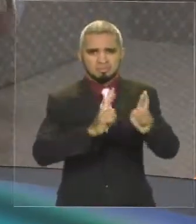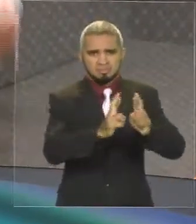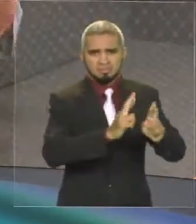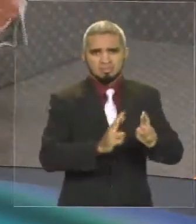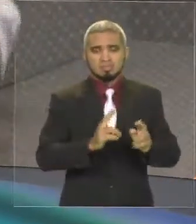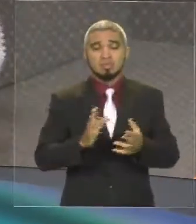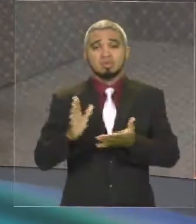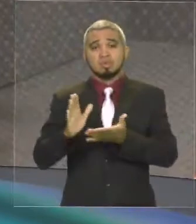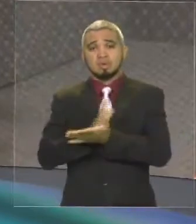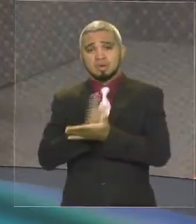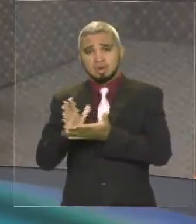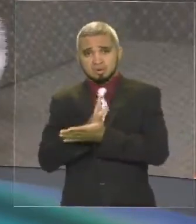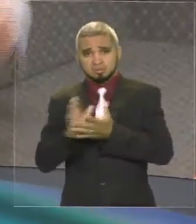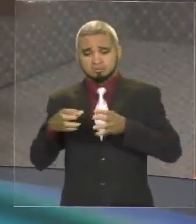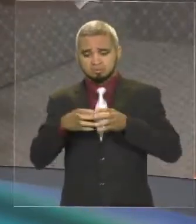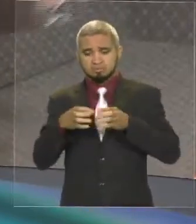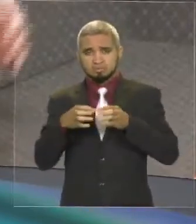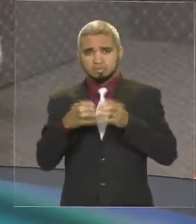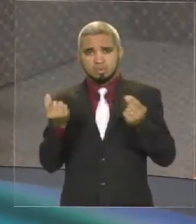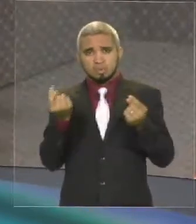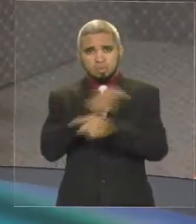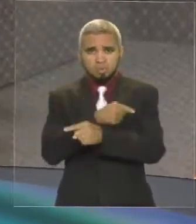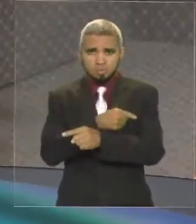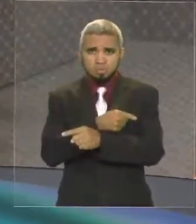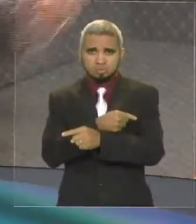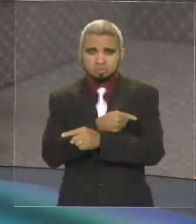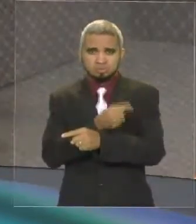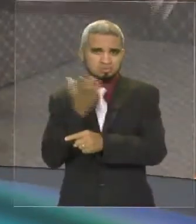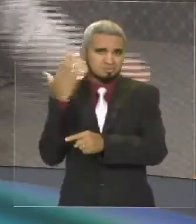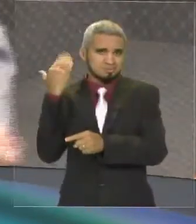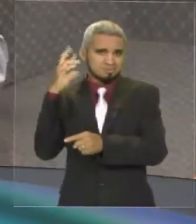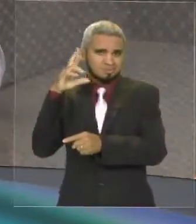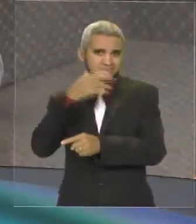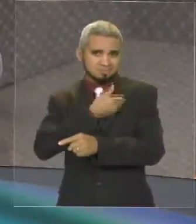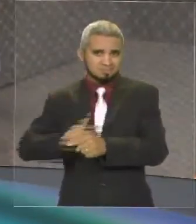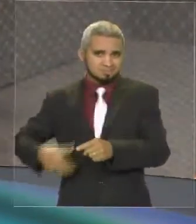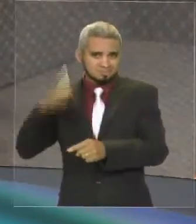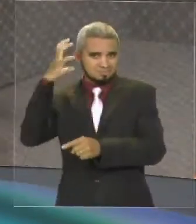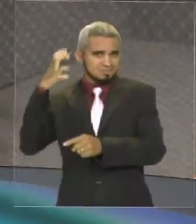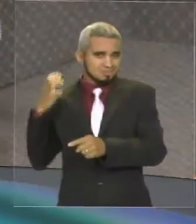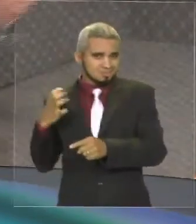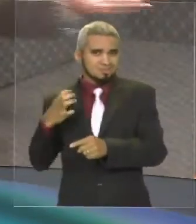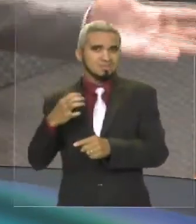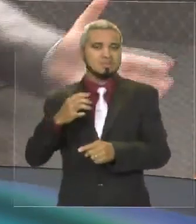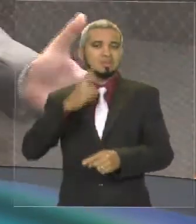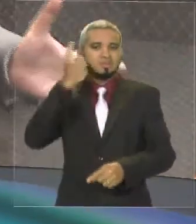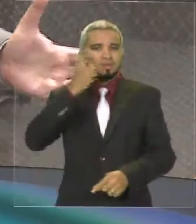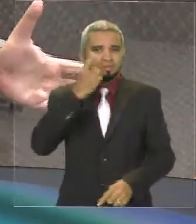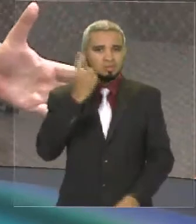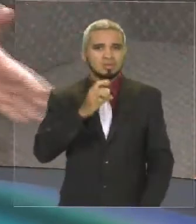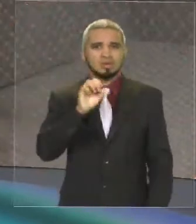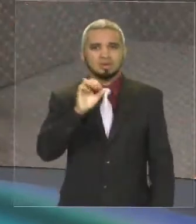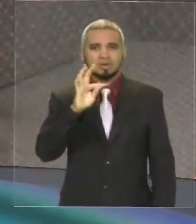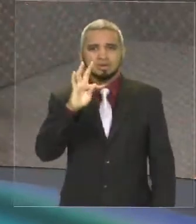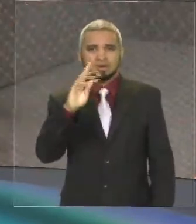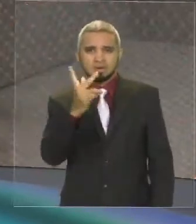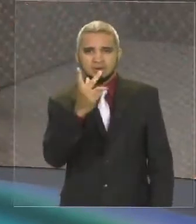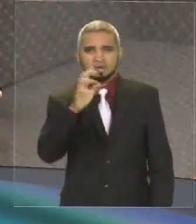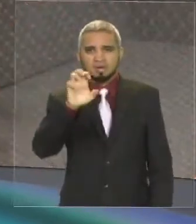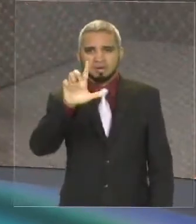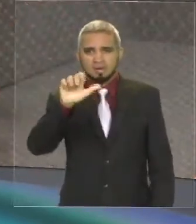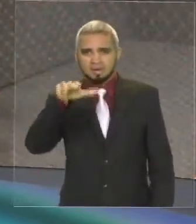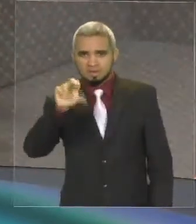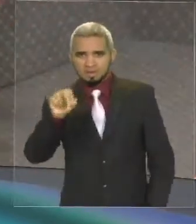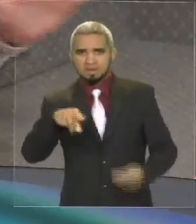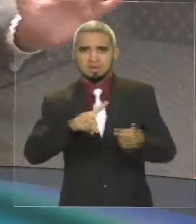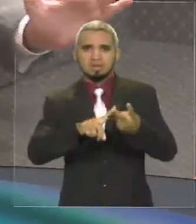oposição sistemática aos governos anteriores. Deputado Otelino, deputado Guira, vários deputados. Eu respeito muito a